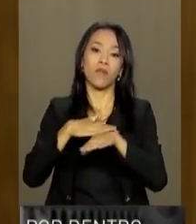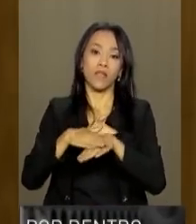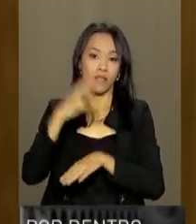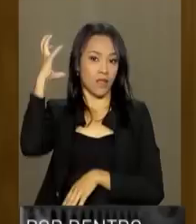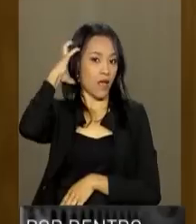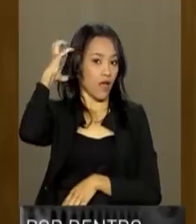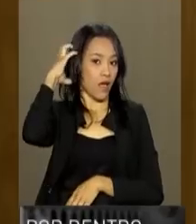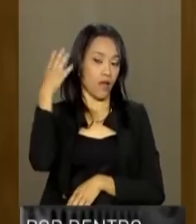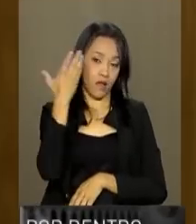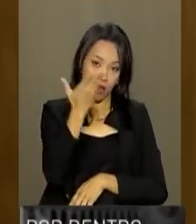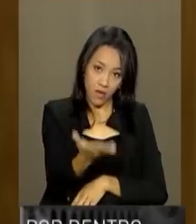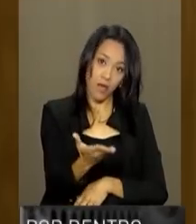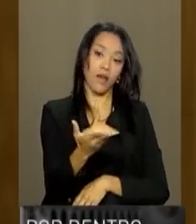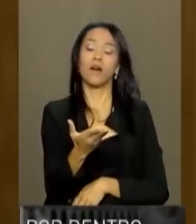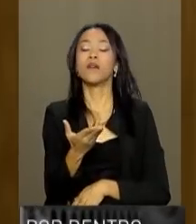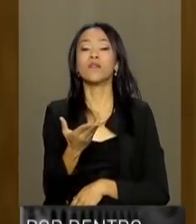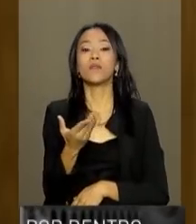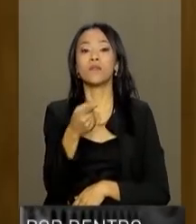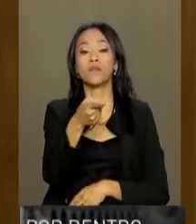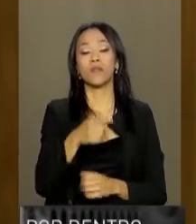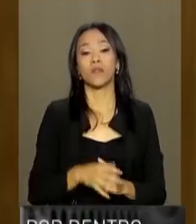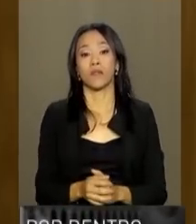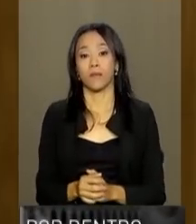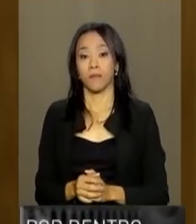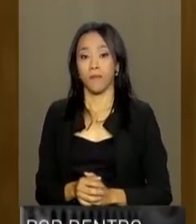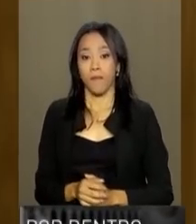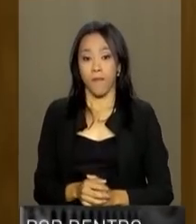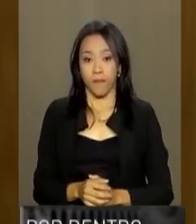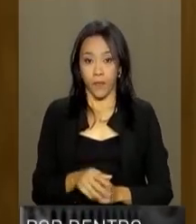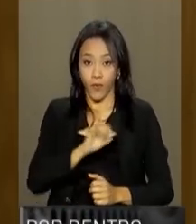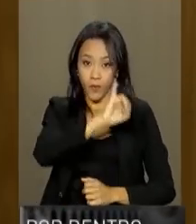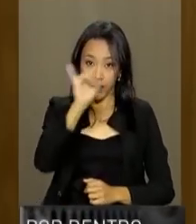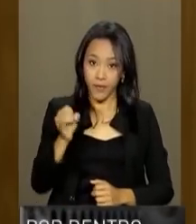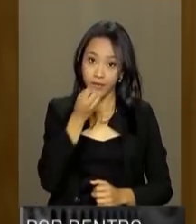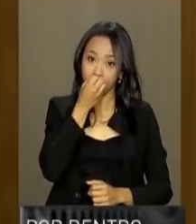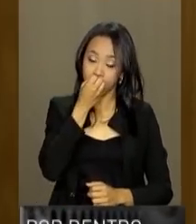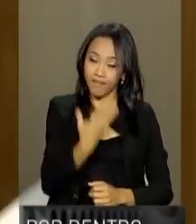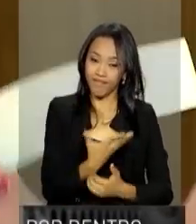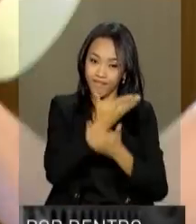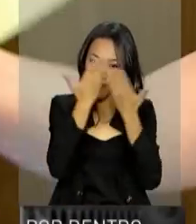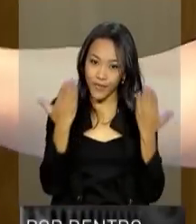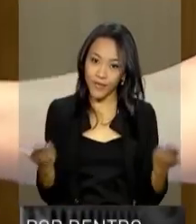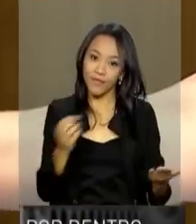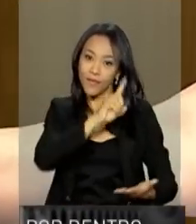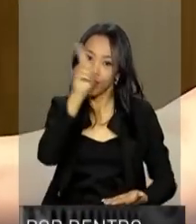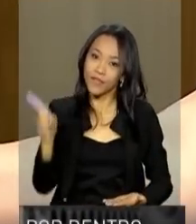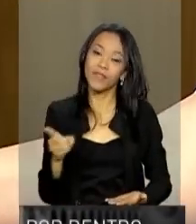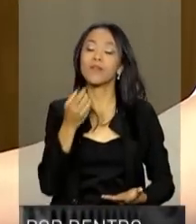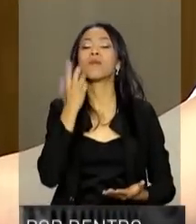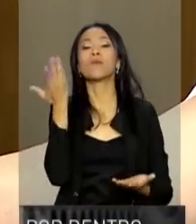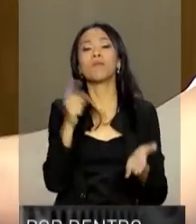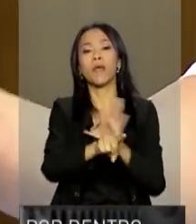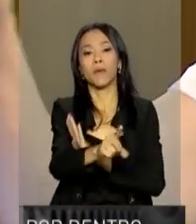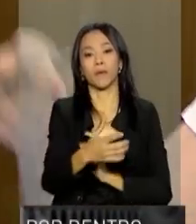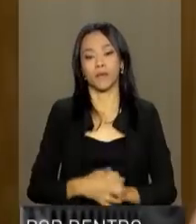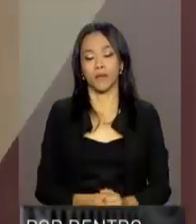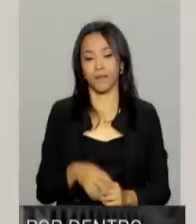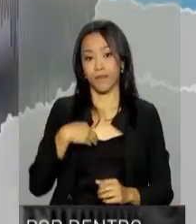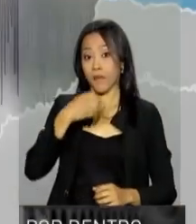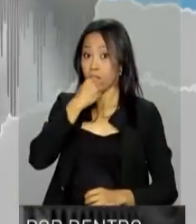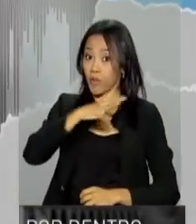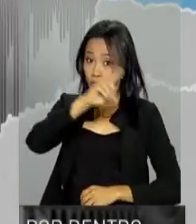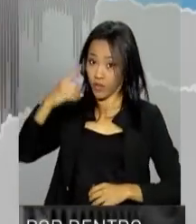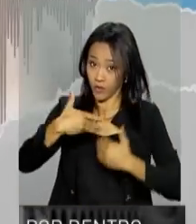jubanski da rádio banda b 550 a m olá elisângela muito bom dia pra você com essa pergunta é muito bom dia